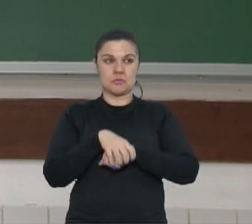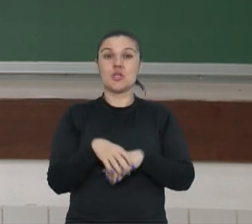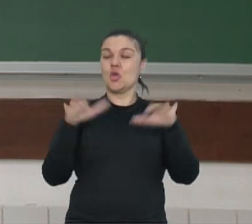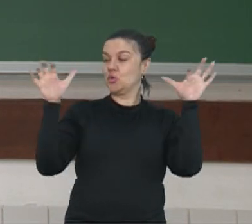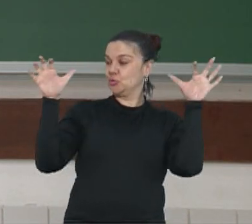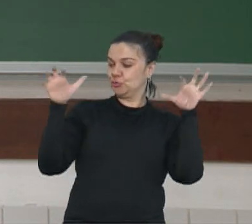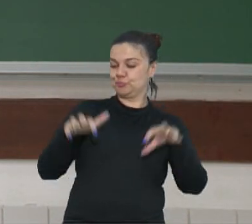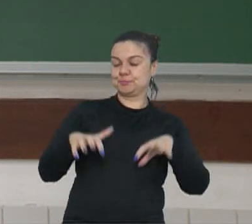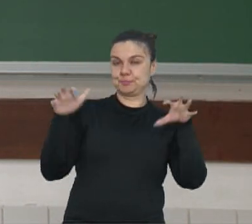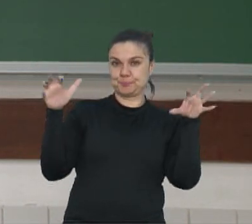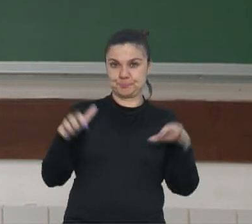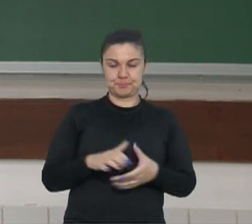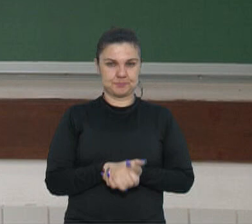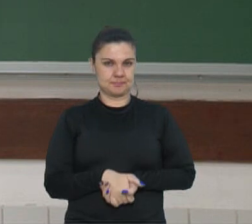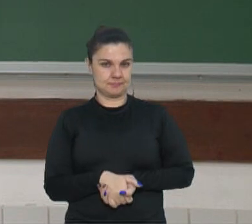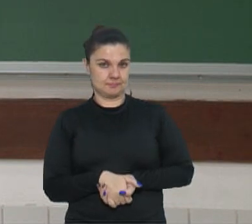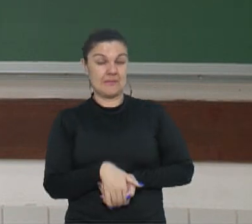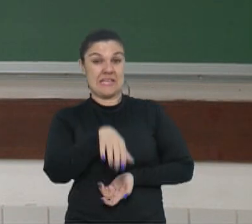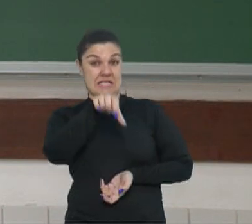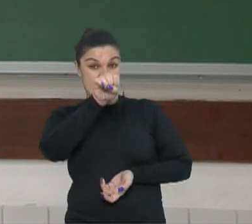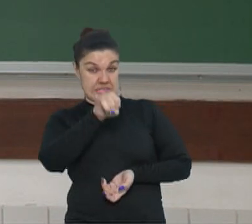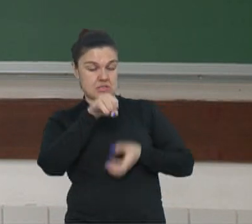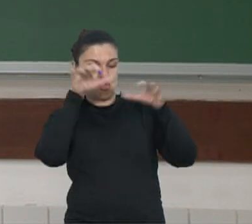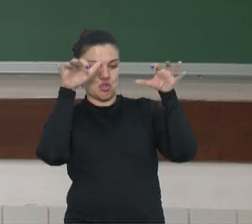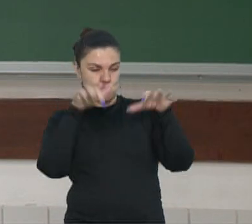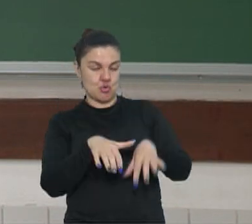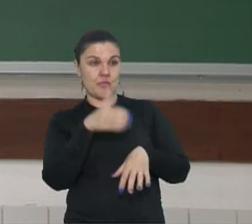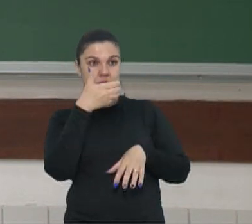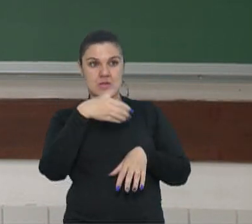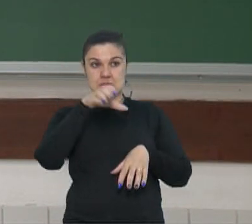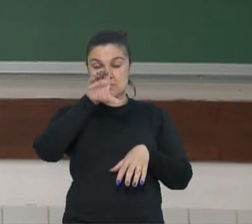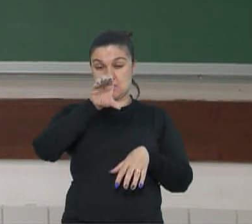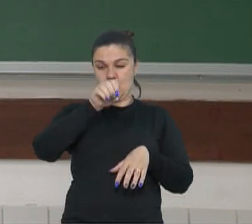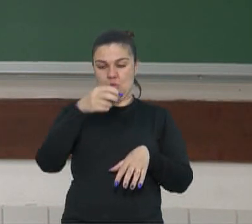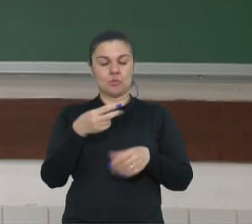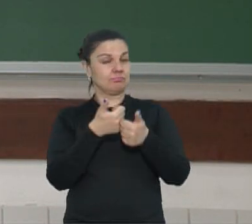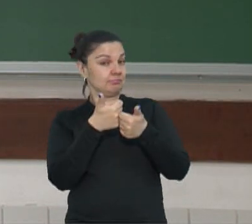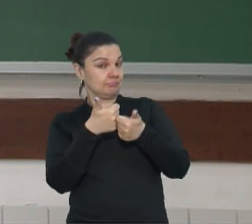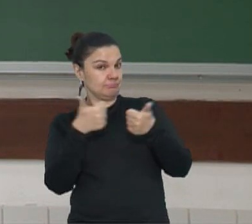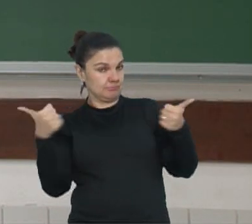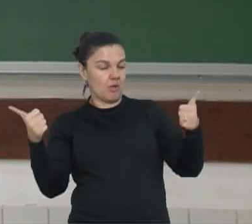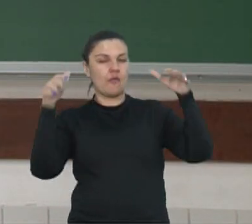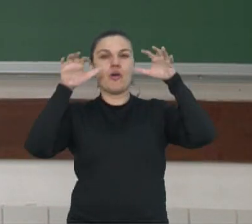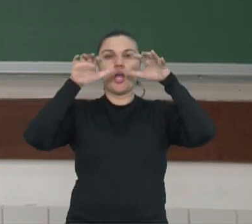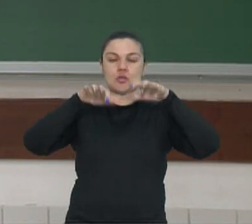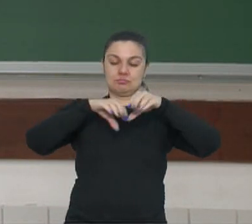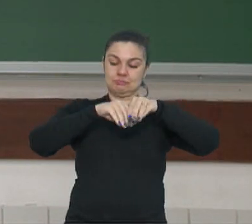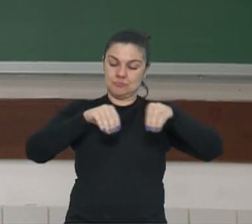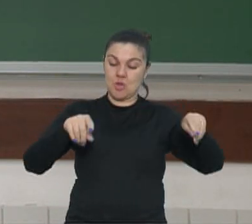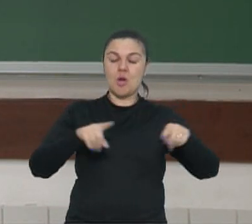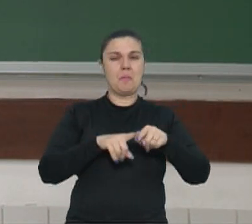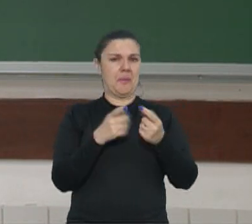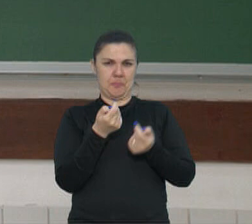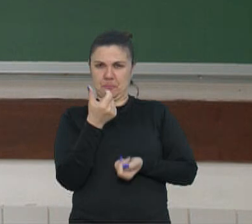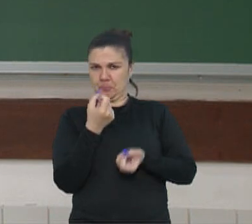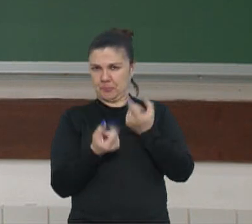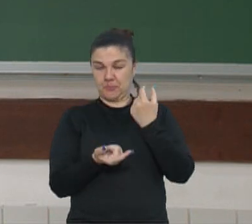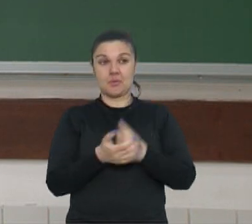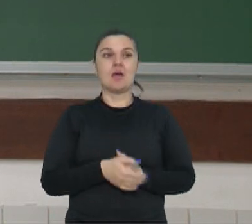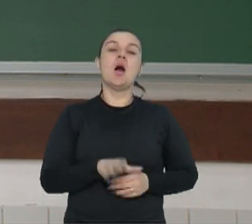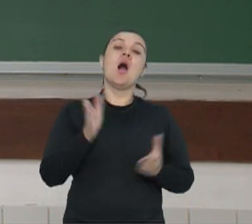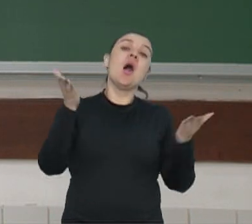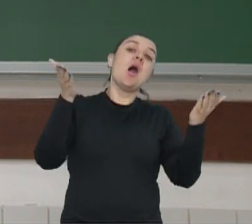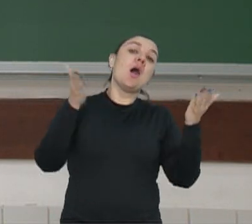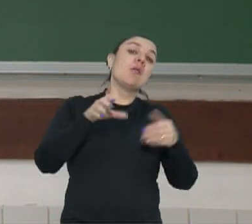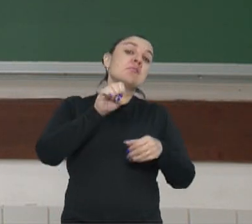uma chuva sobre ele. Se essa chuva tiver só ácido carbônico, tudo bem, vai acidificar o solo, mas muito pouco. Agora,